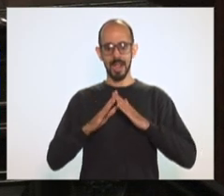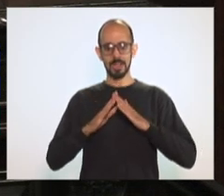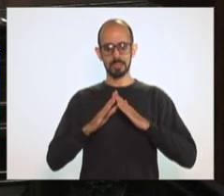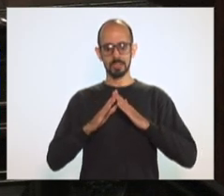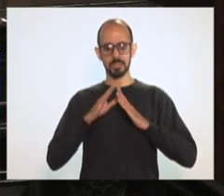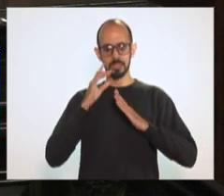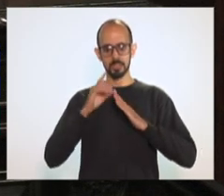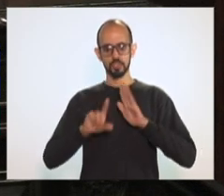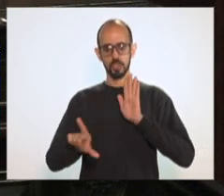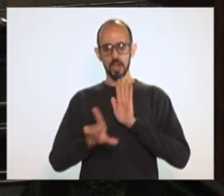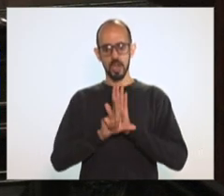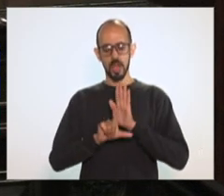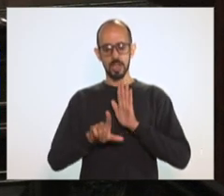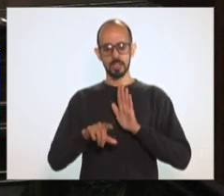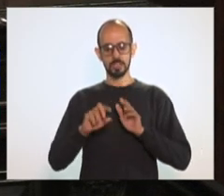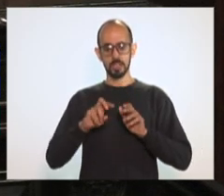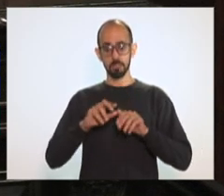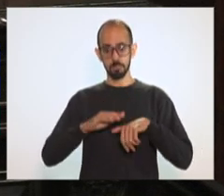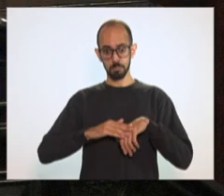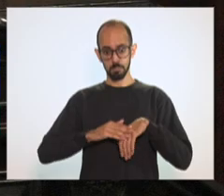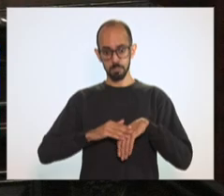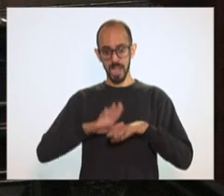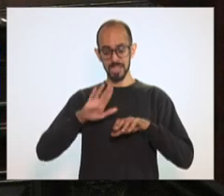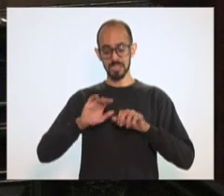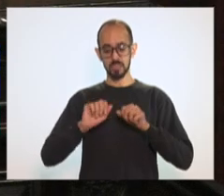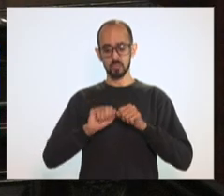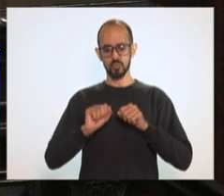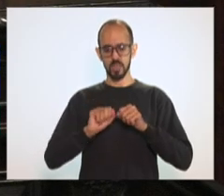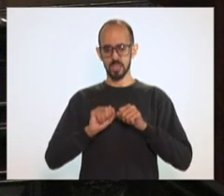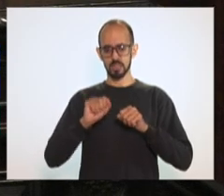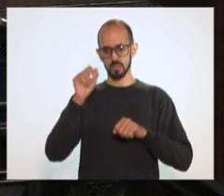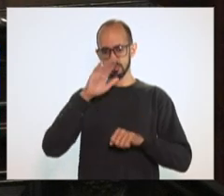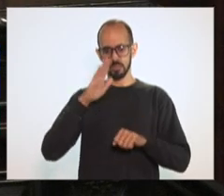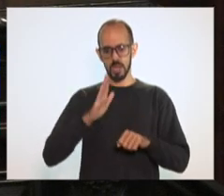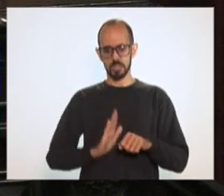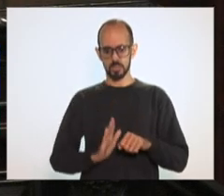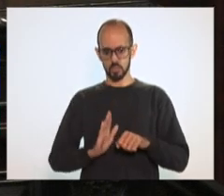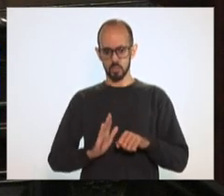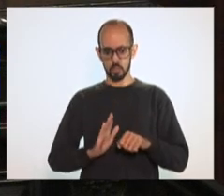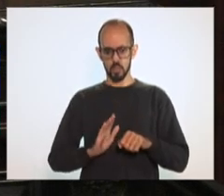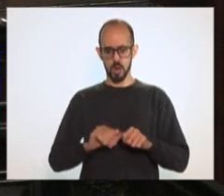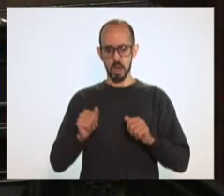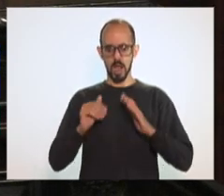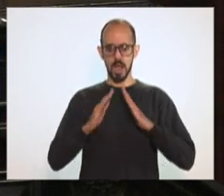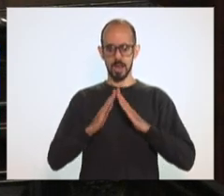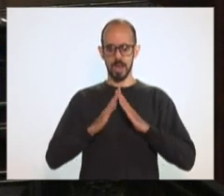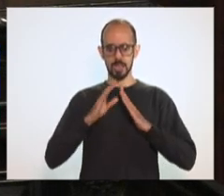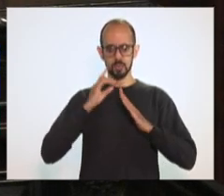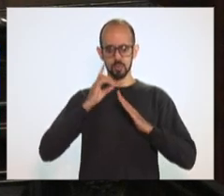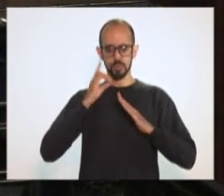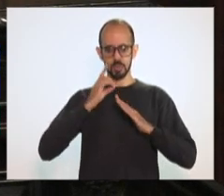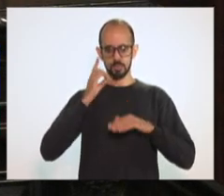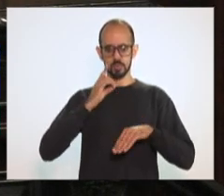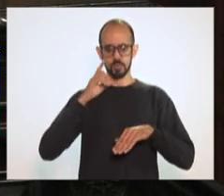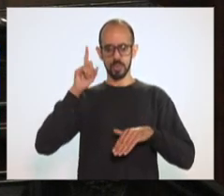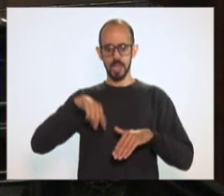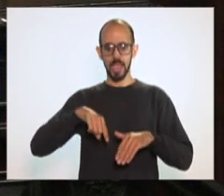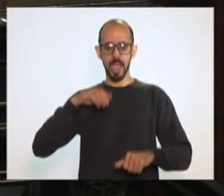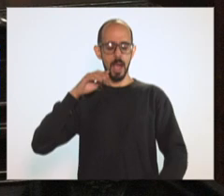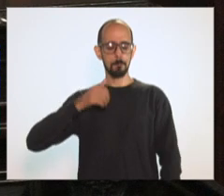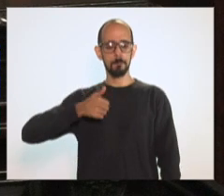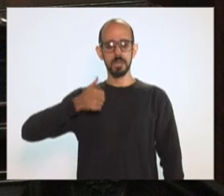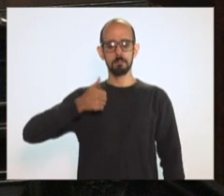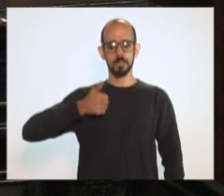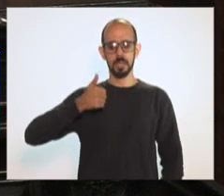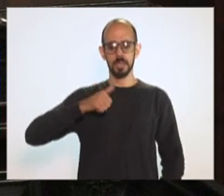produziu durante o período da pandemia, que vem produzindo até hoje. A Assembleia Legislativa do Estado do Rio de Janeiro foi pioneira no Brasil